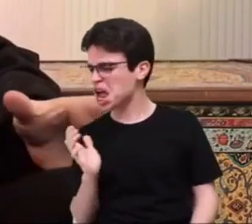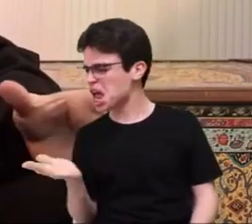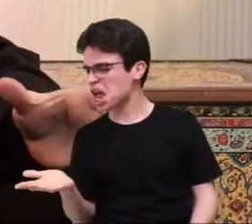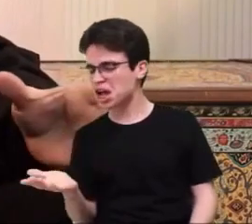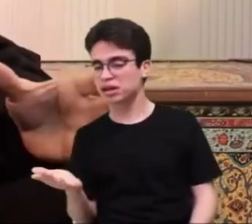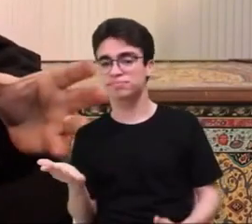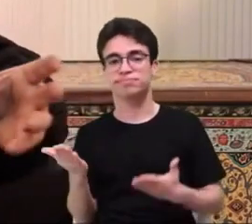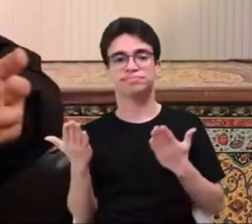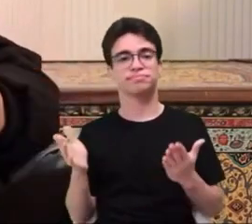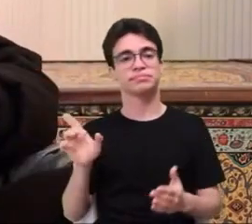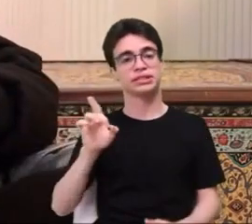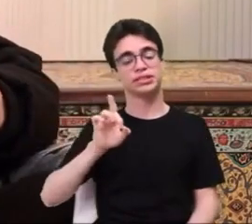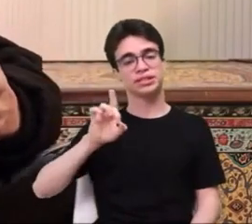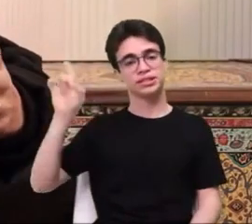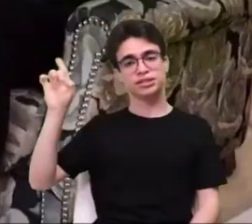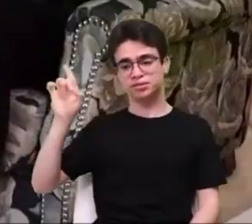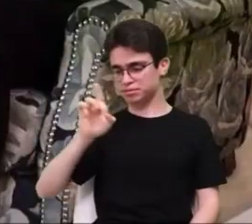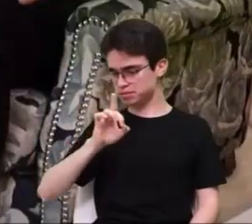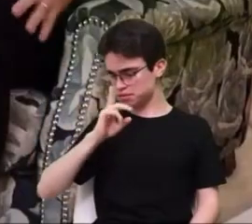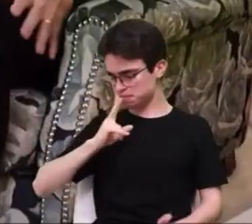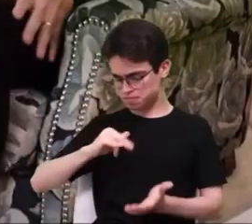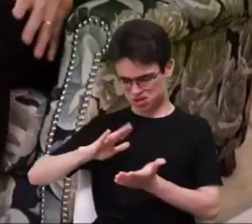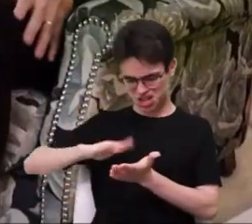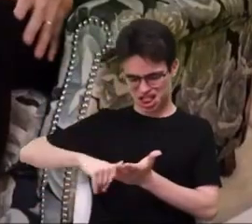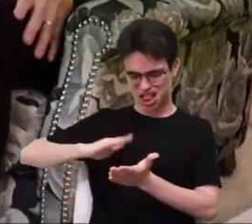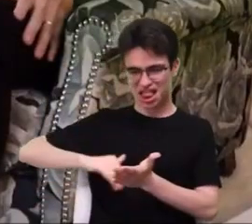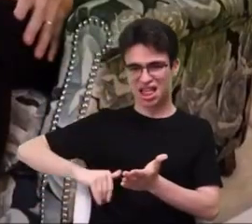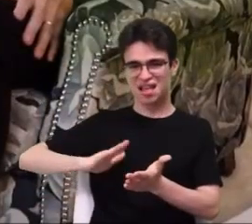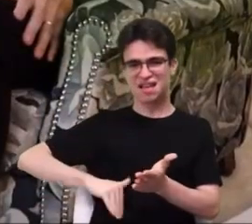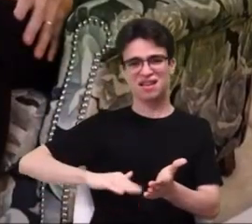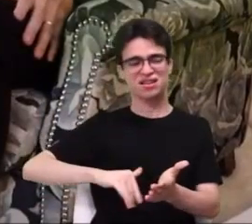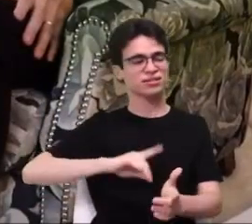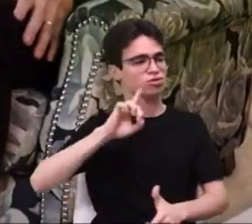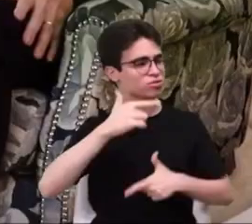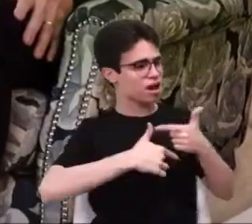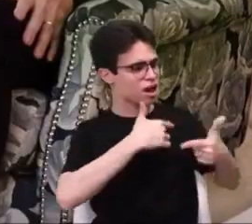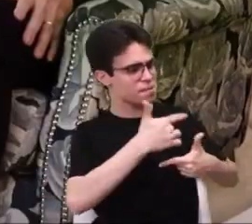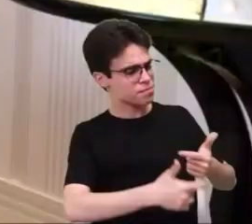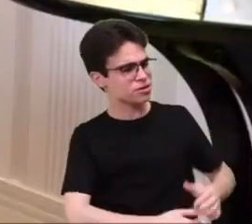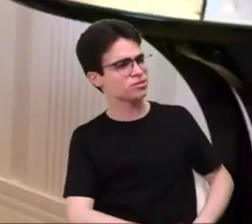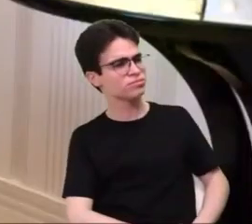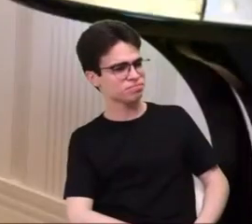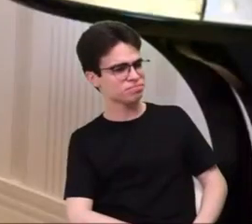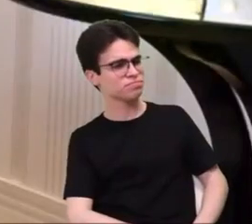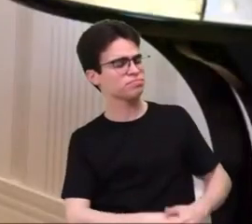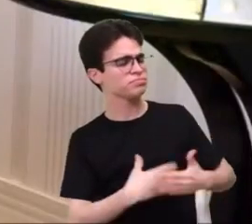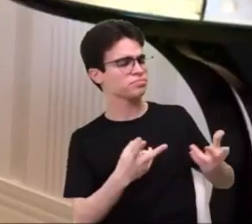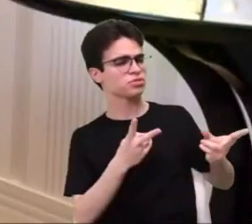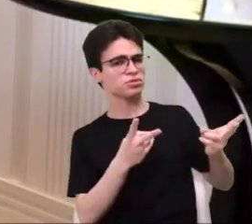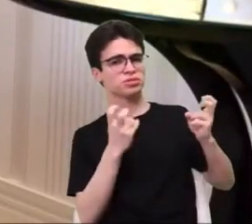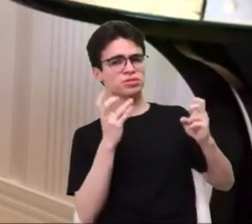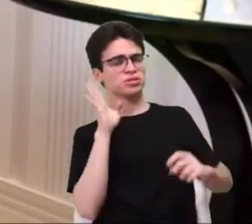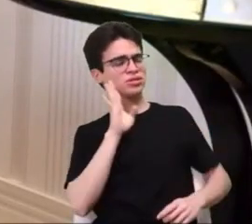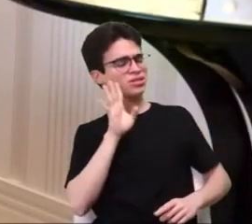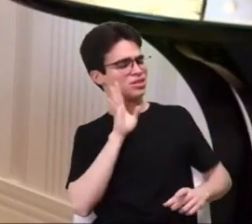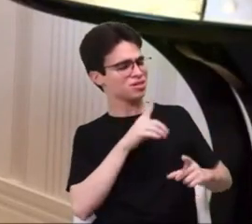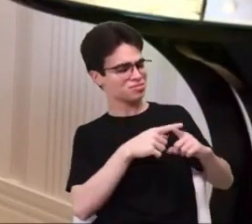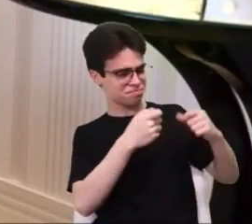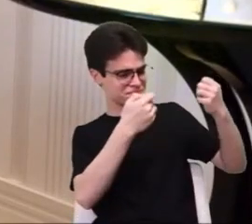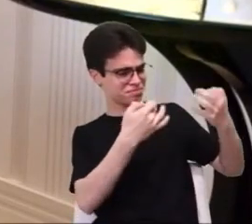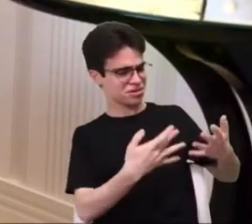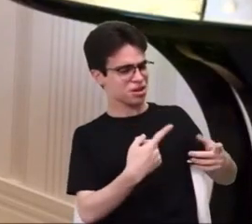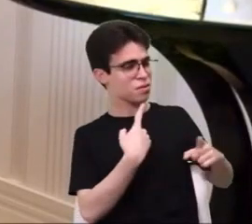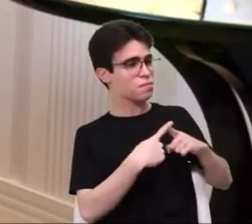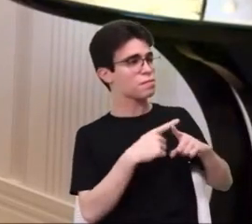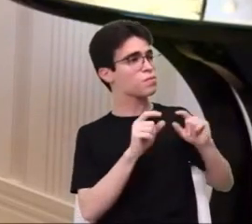Então, assim, Deus foi tirando todo o lixo que foi trabalhando jogado. com você. Agora, Saulo, é interessante você falar isso, né?